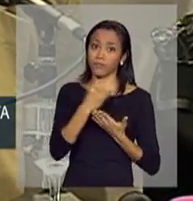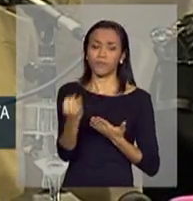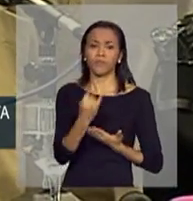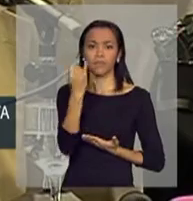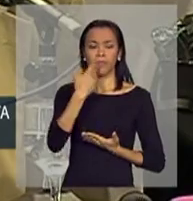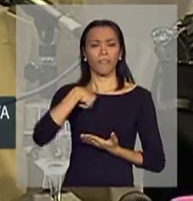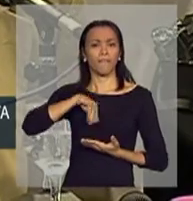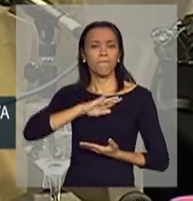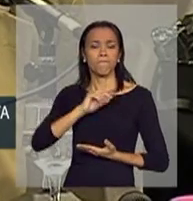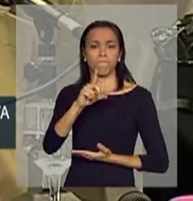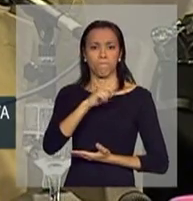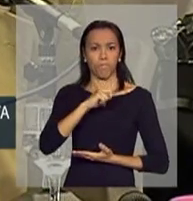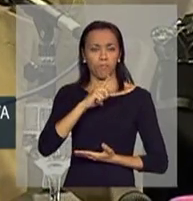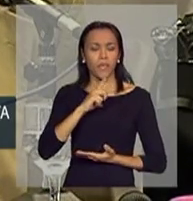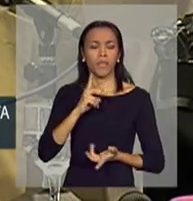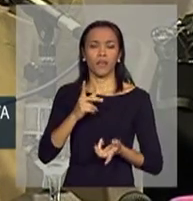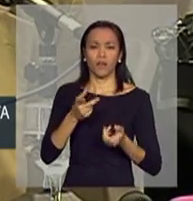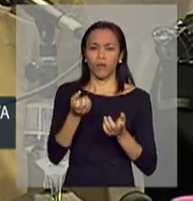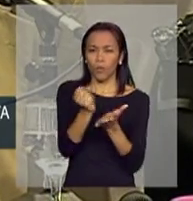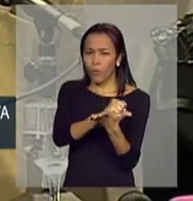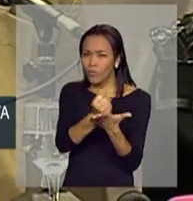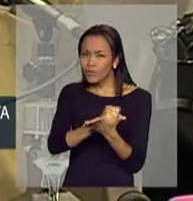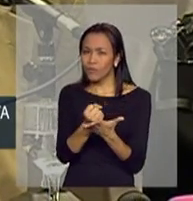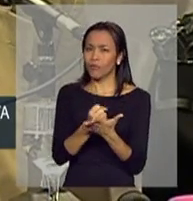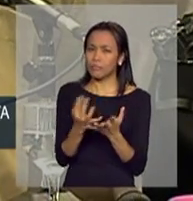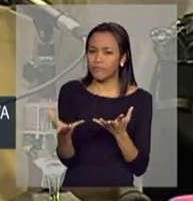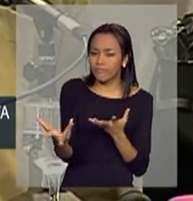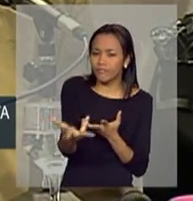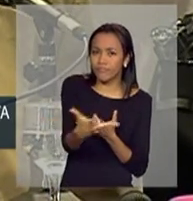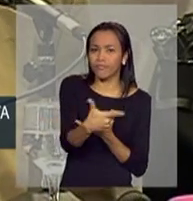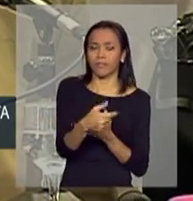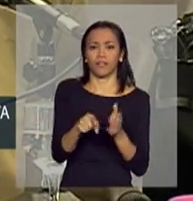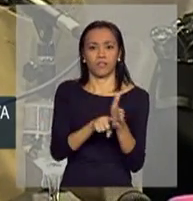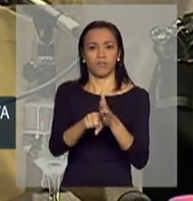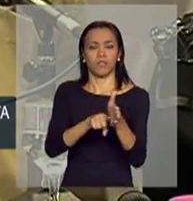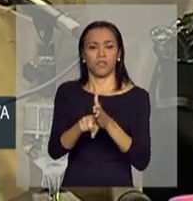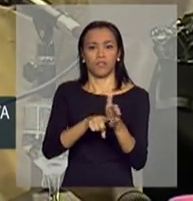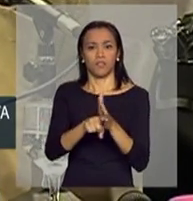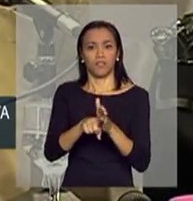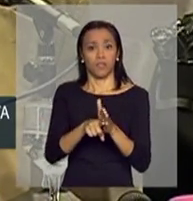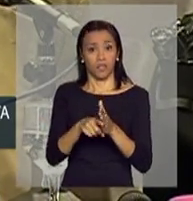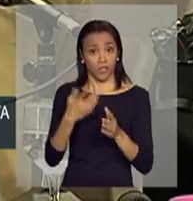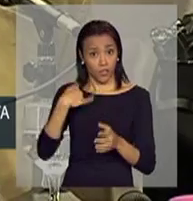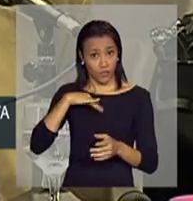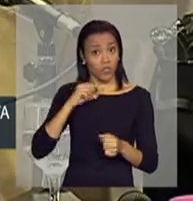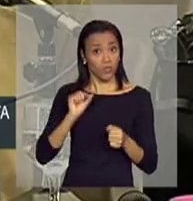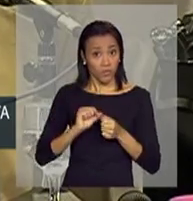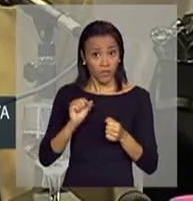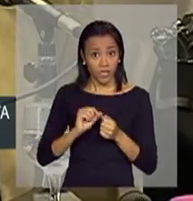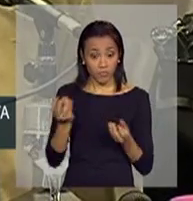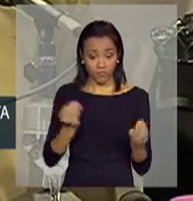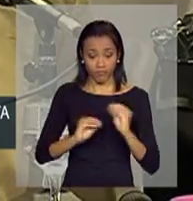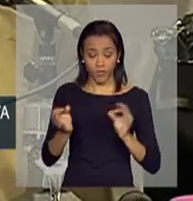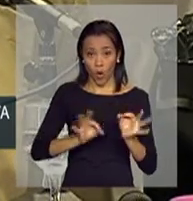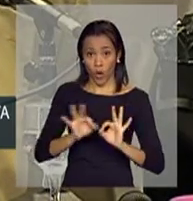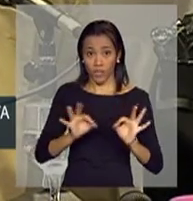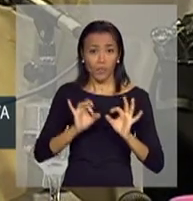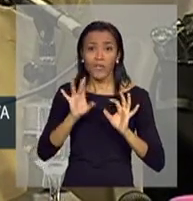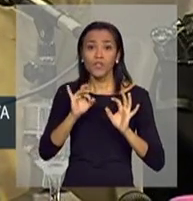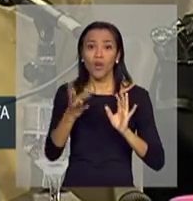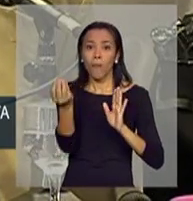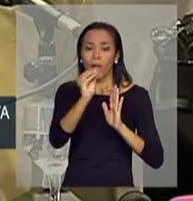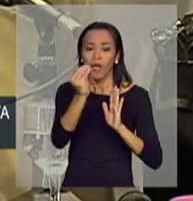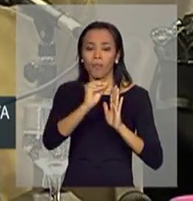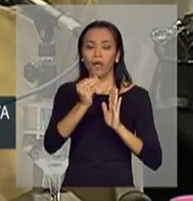nós tenhamos um controle de qualidade efetivo nos casos que nós estamos construindo. Porque o caso não é só para o relatório.